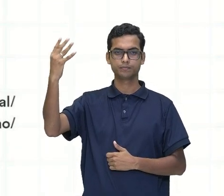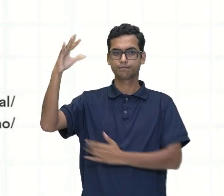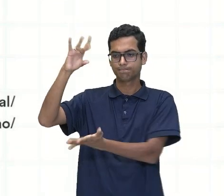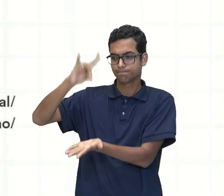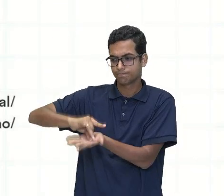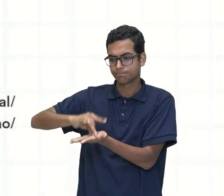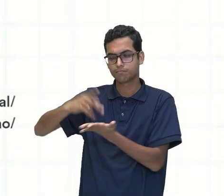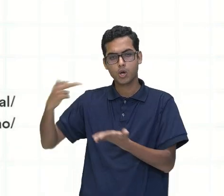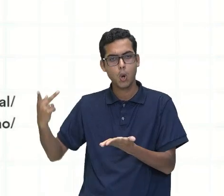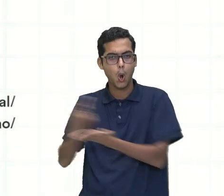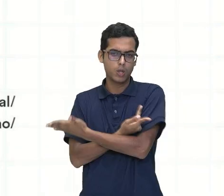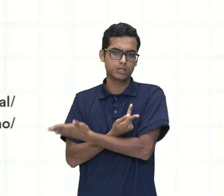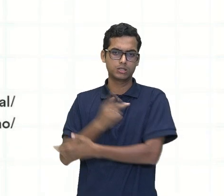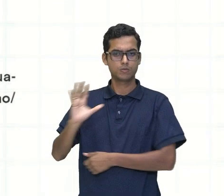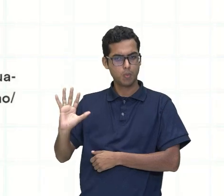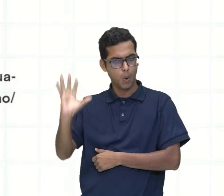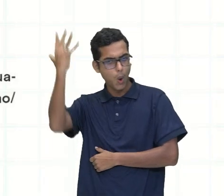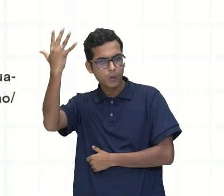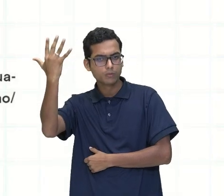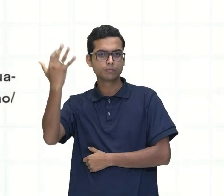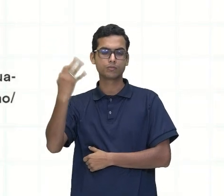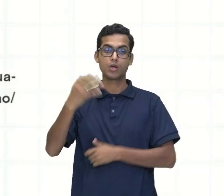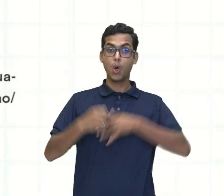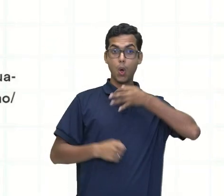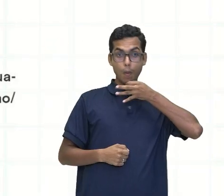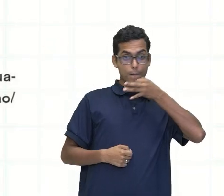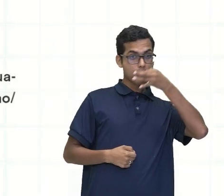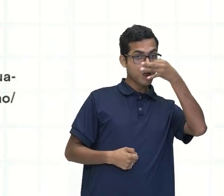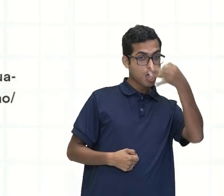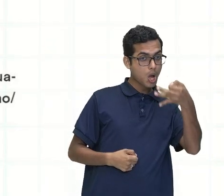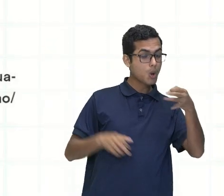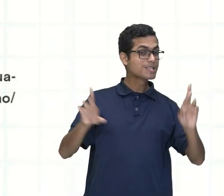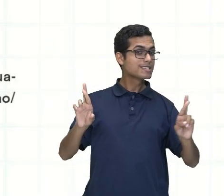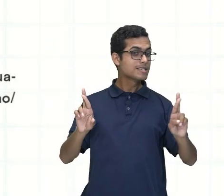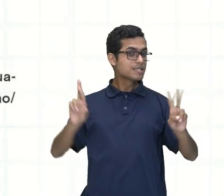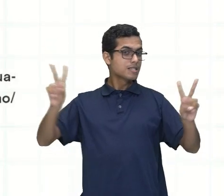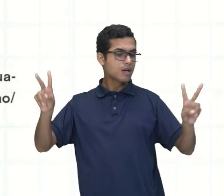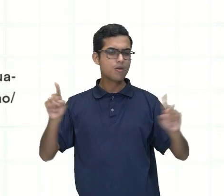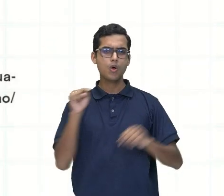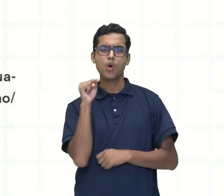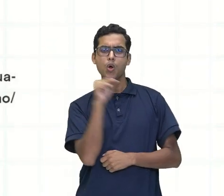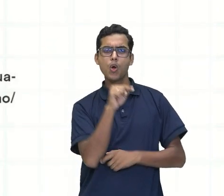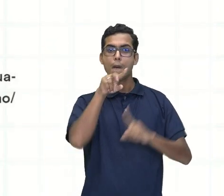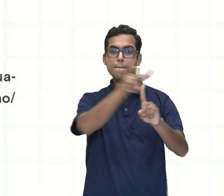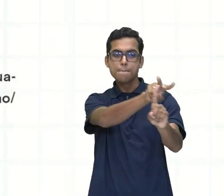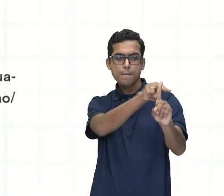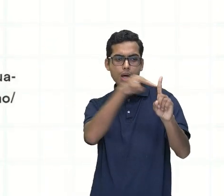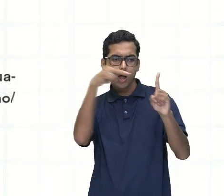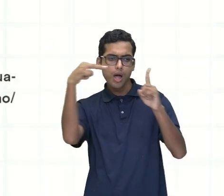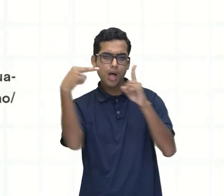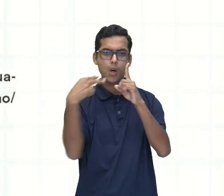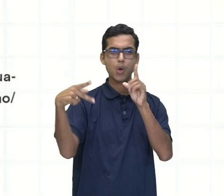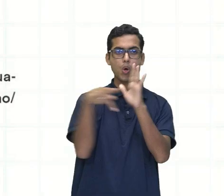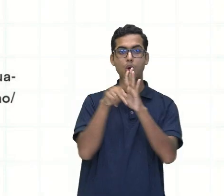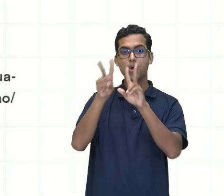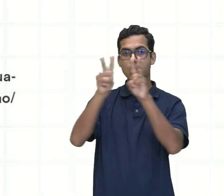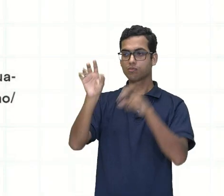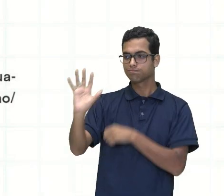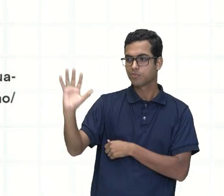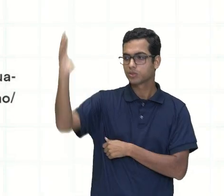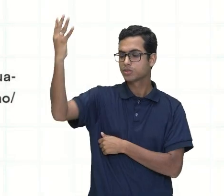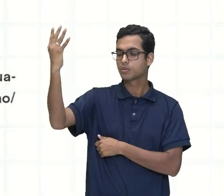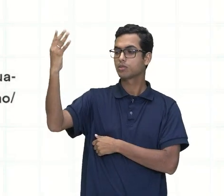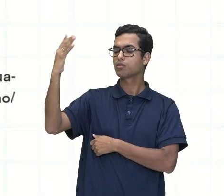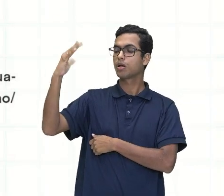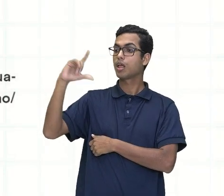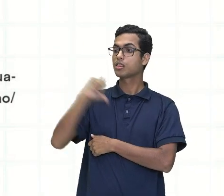realmente aconteceu. A opinião não. A opinião é o quê? É o ponto de vista a respeito desse fato,